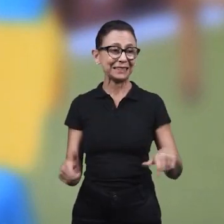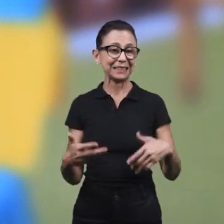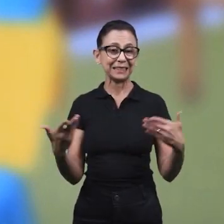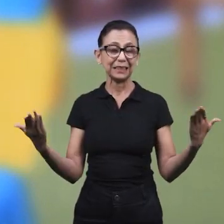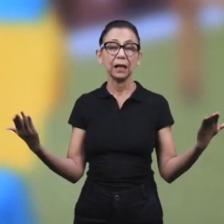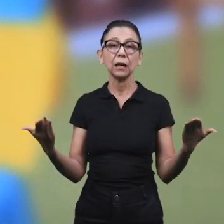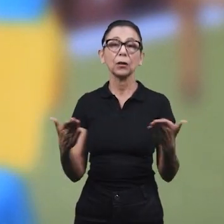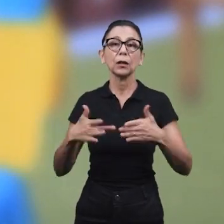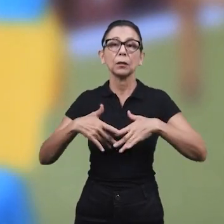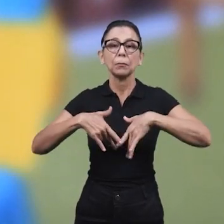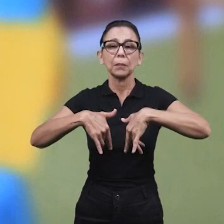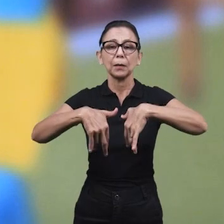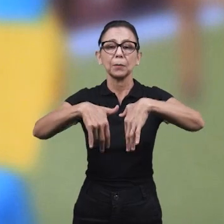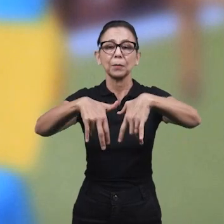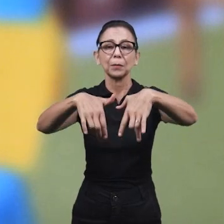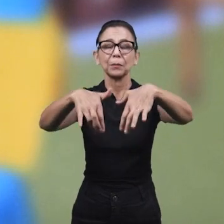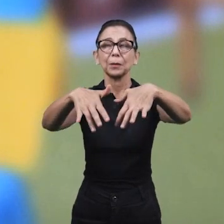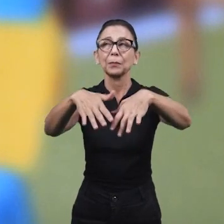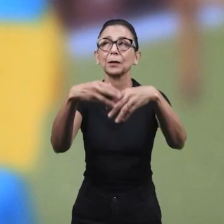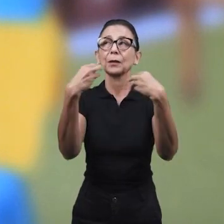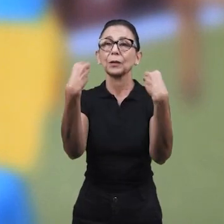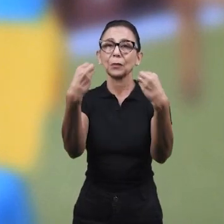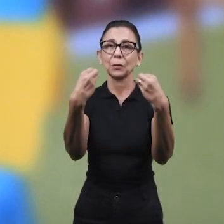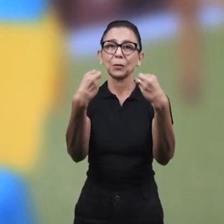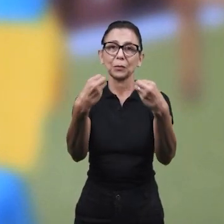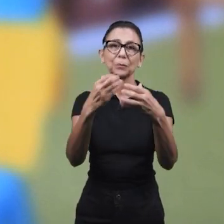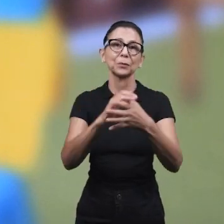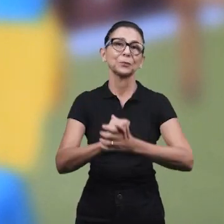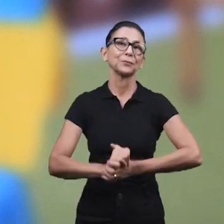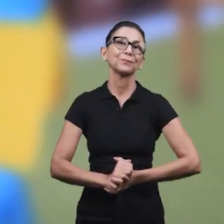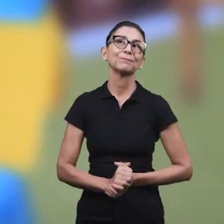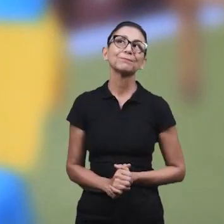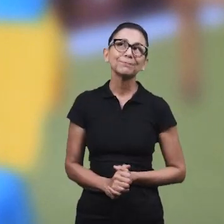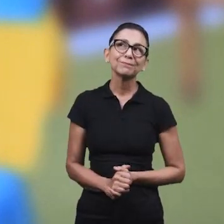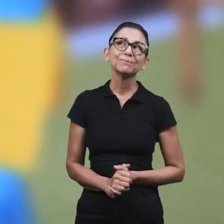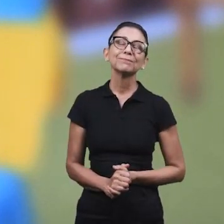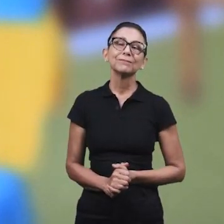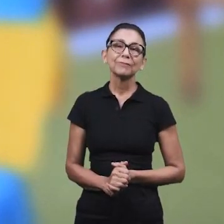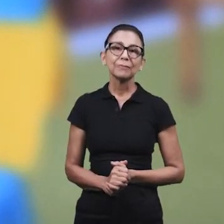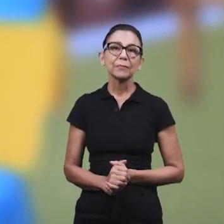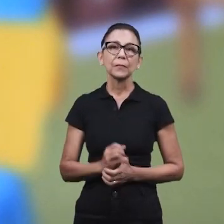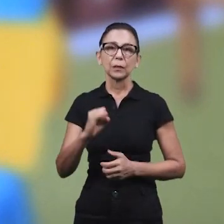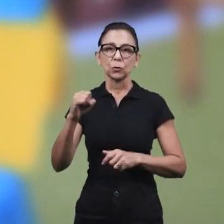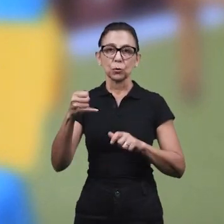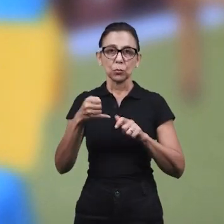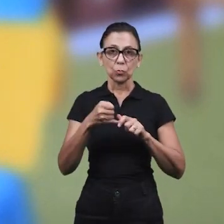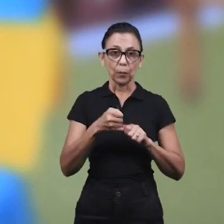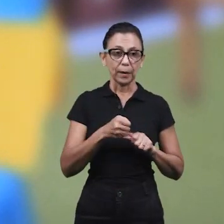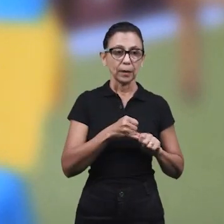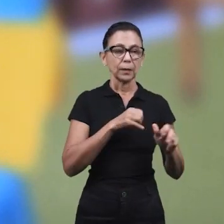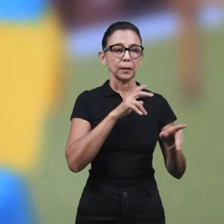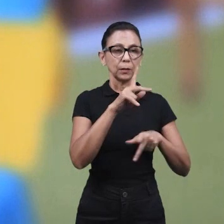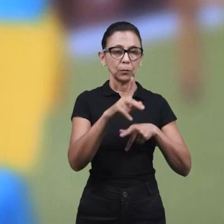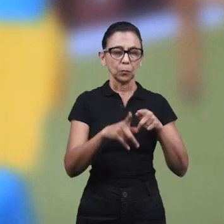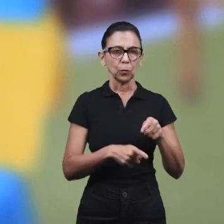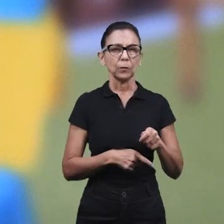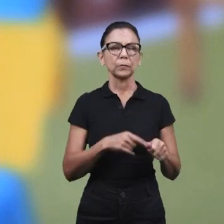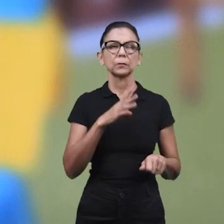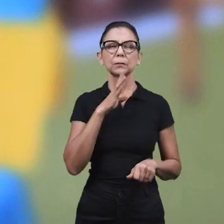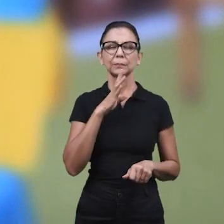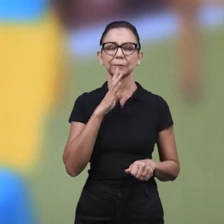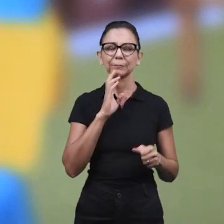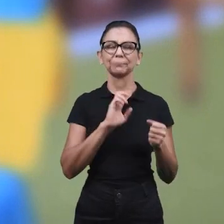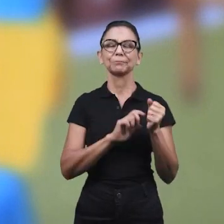Deus que Josué e o povo de Israel já conheciam esse segredo. E sabem qual era o segredo? O Deus